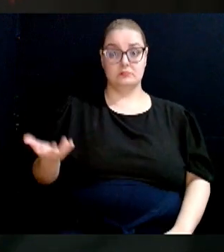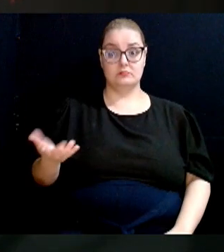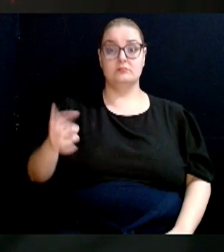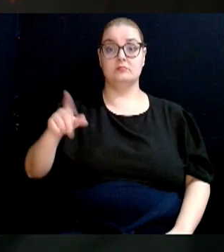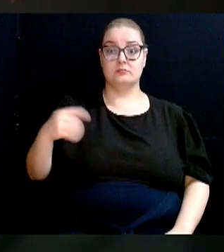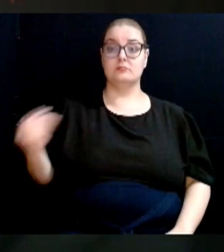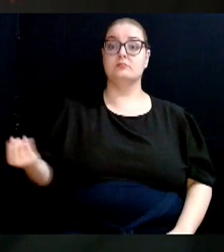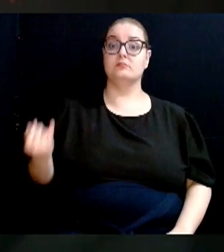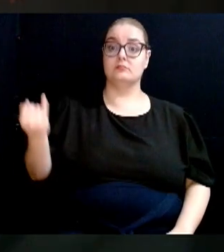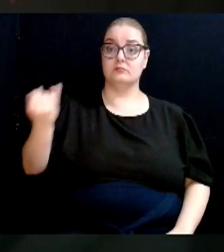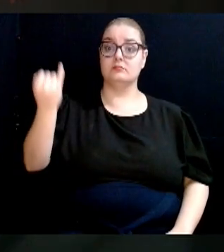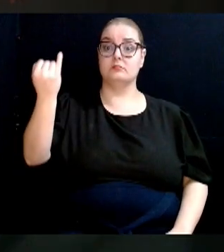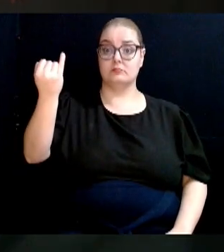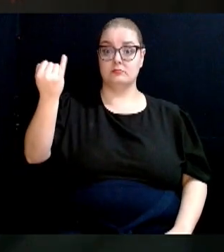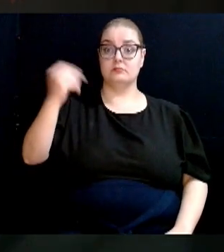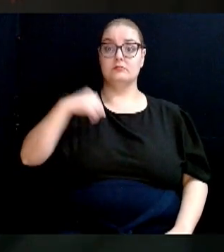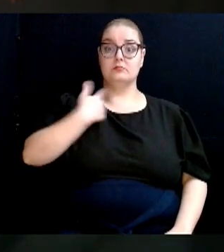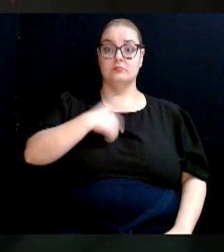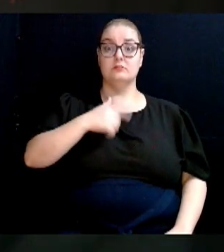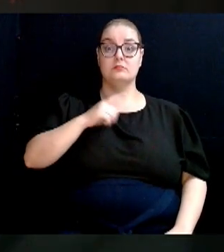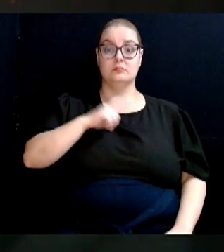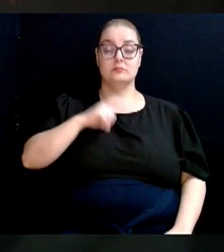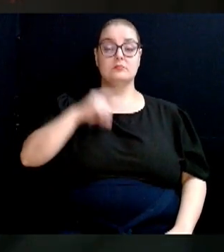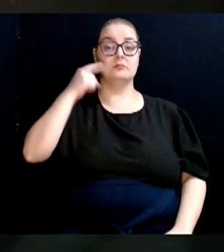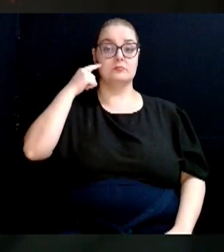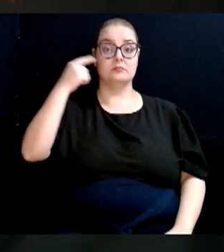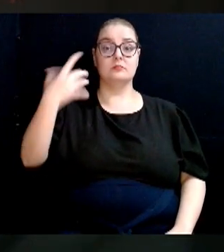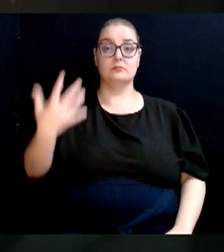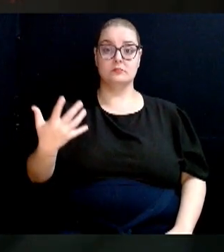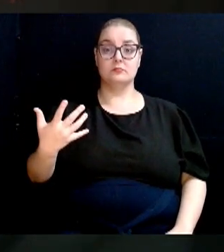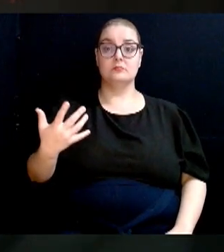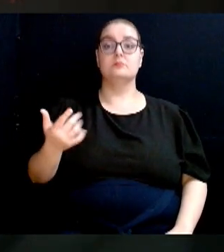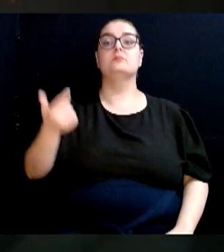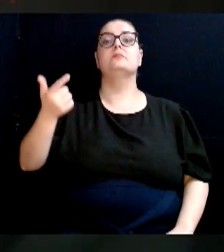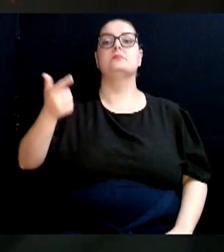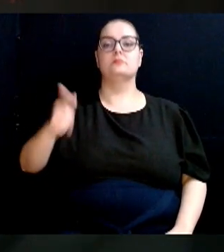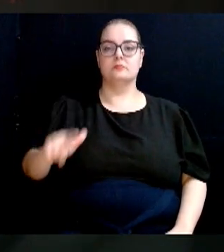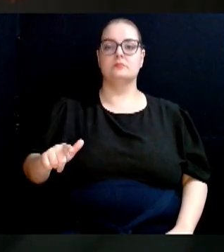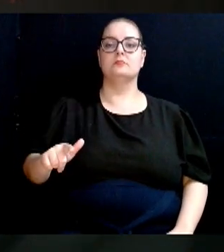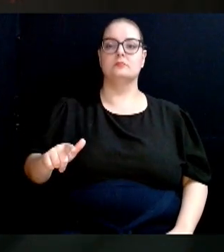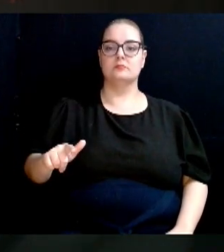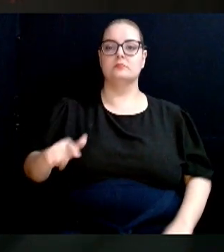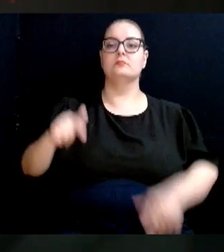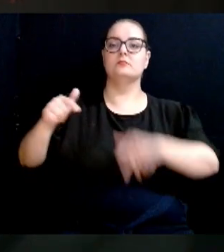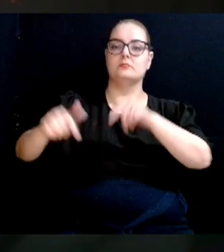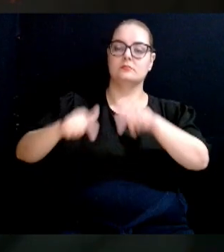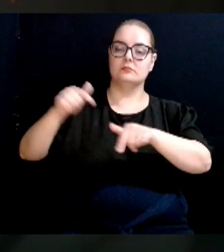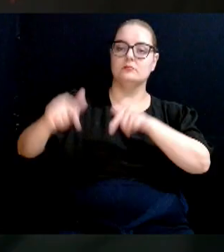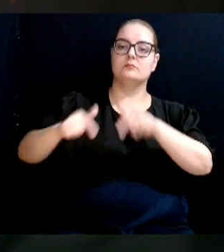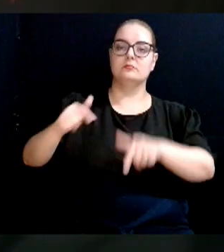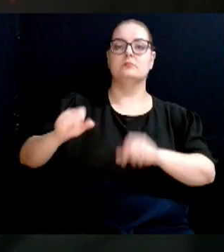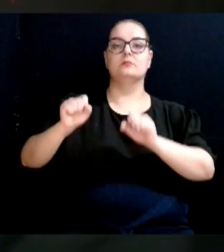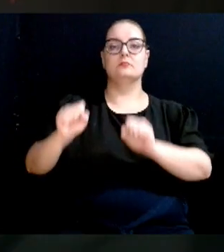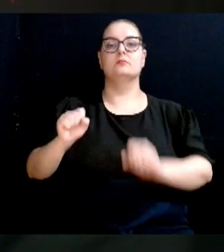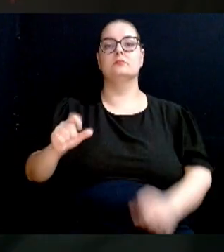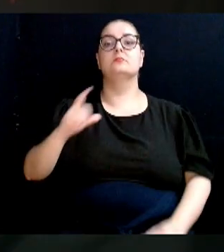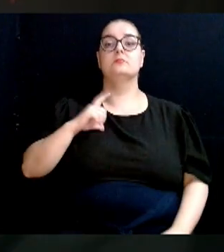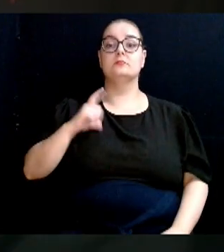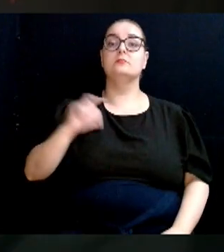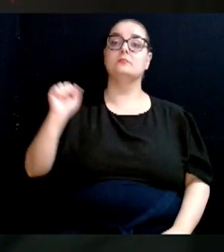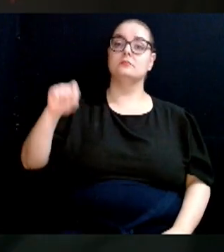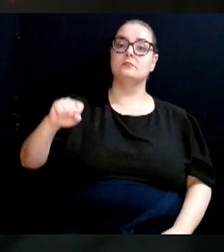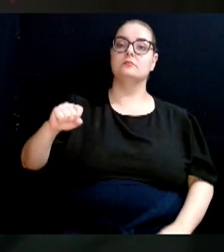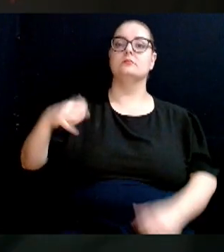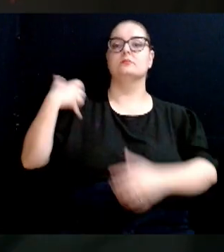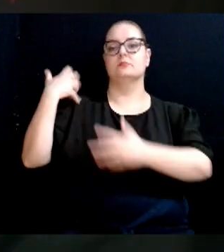a gente ter essa noção e continuar trabalhando para que a gente possa ter, sim, um envelhecimento com mais